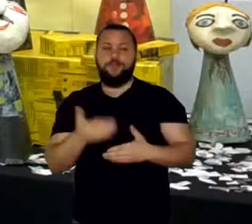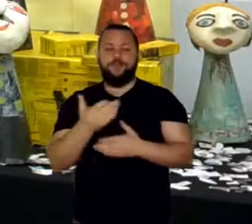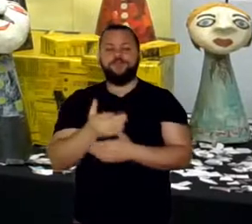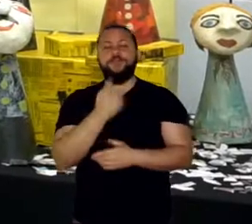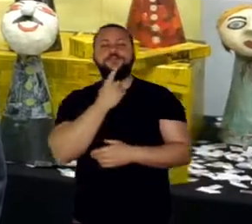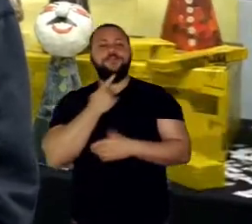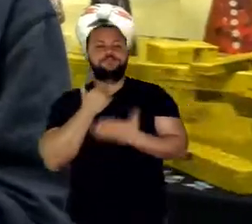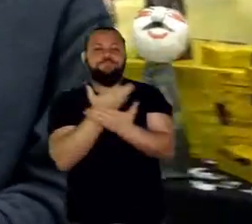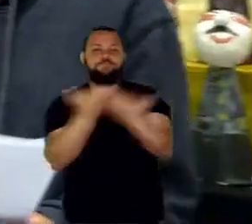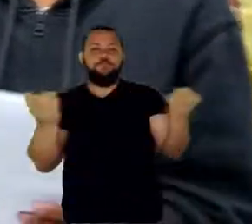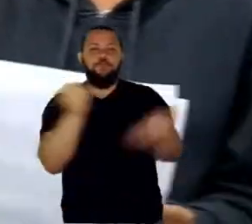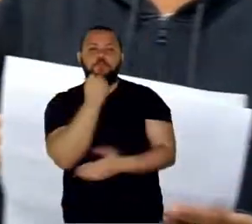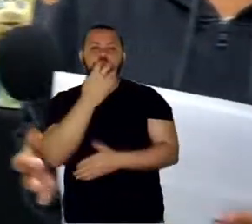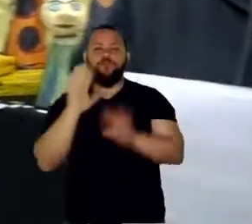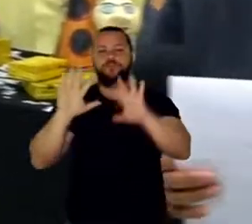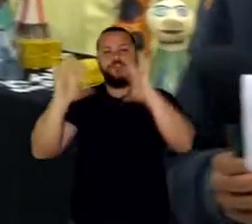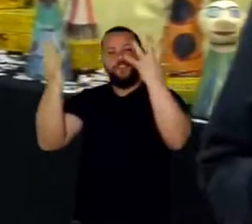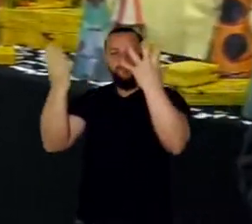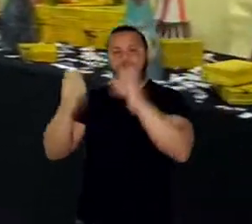festival.